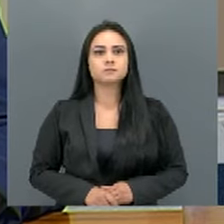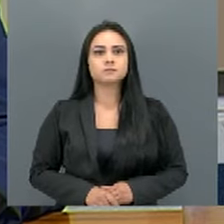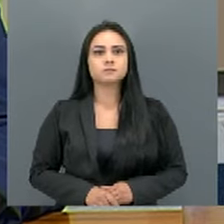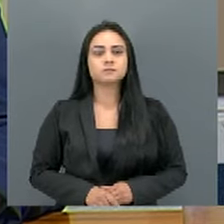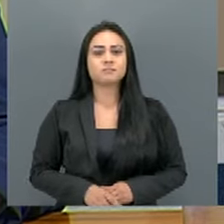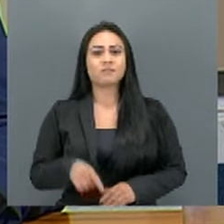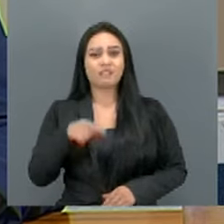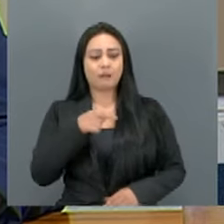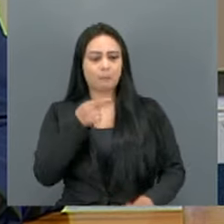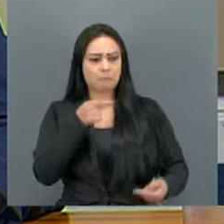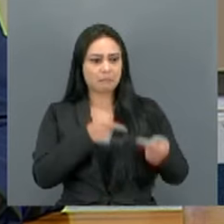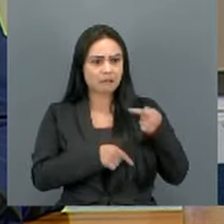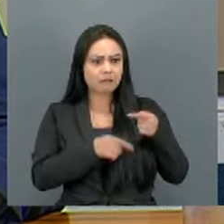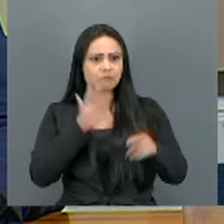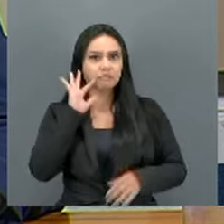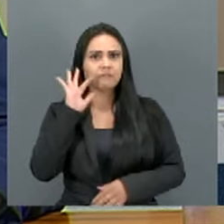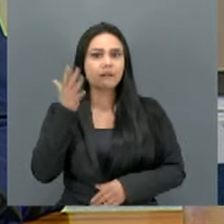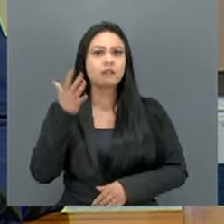do veto